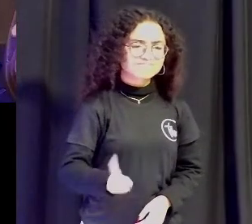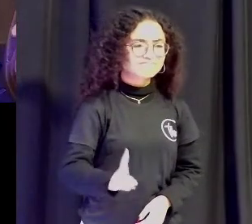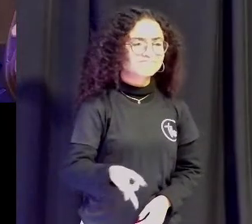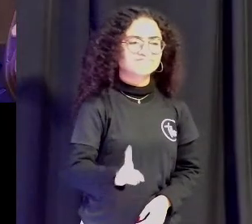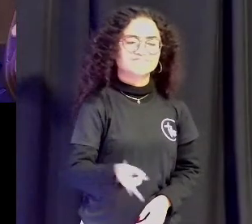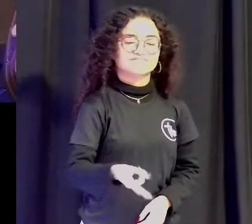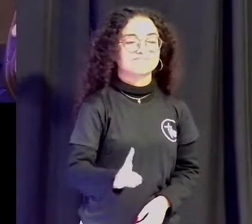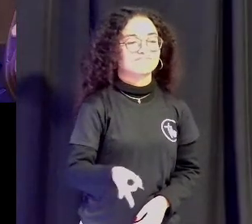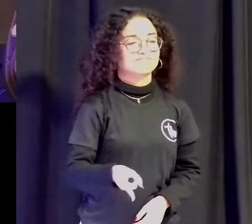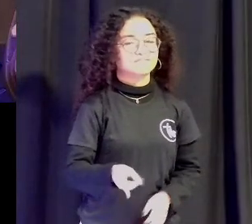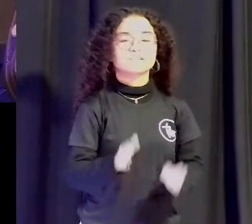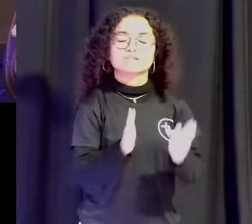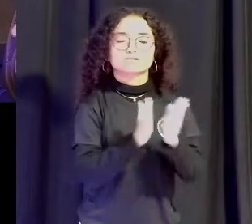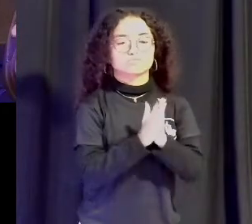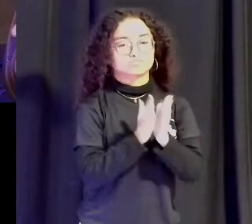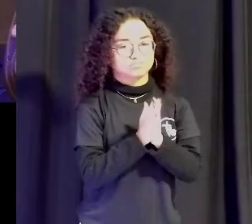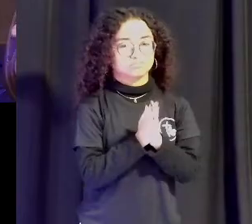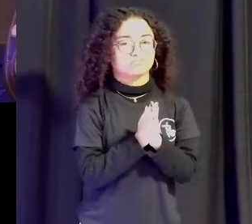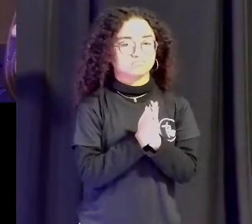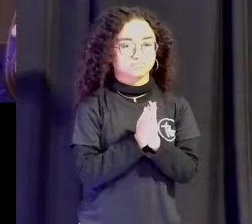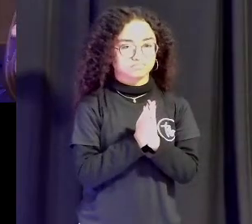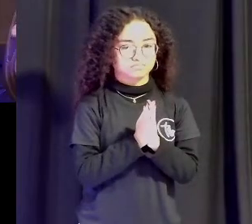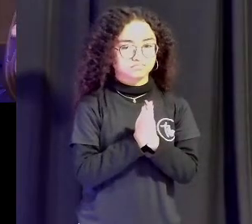constantemente em oração.